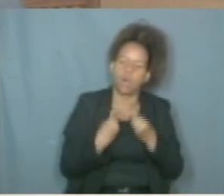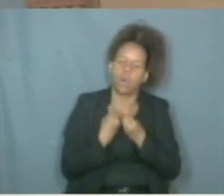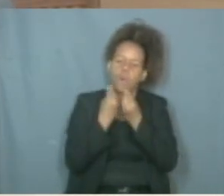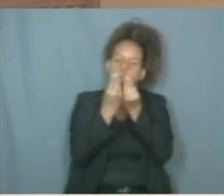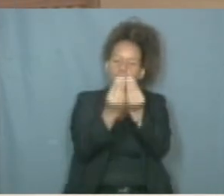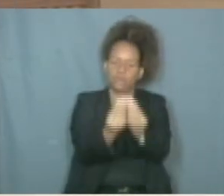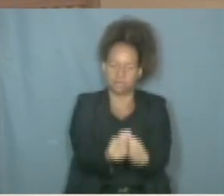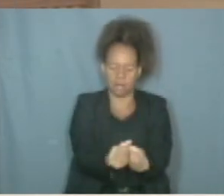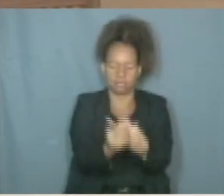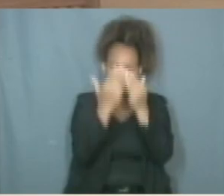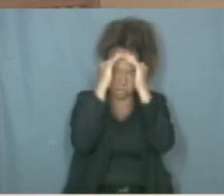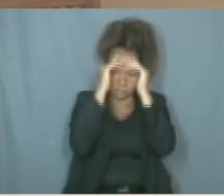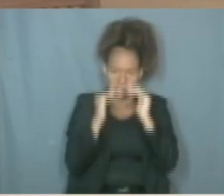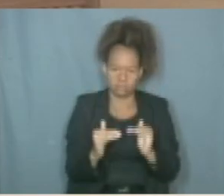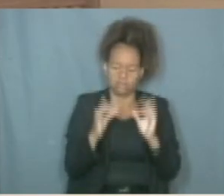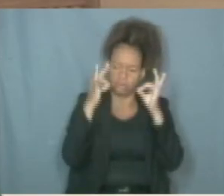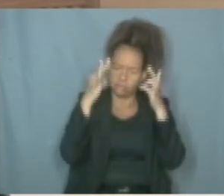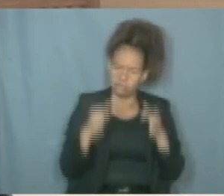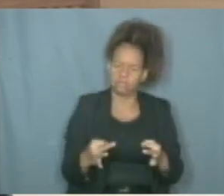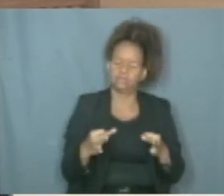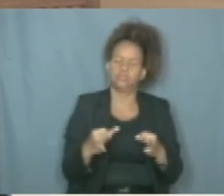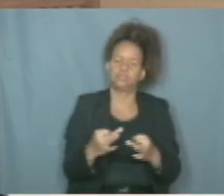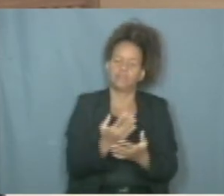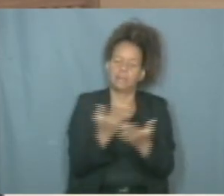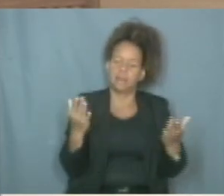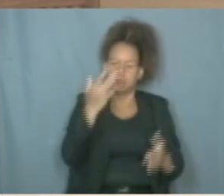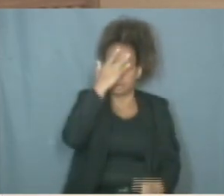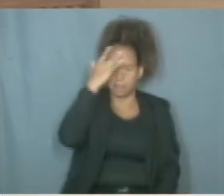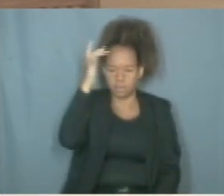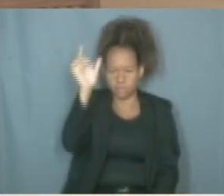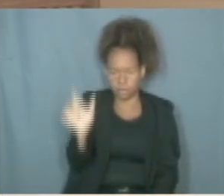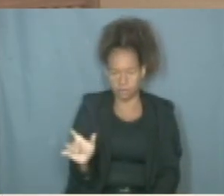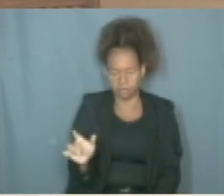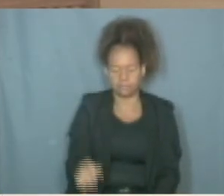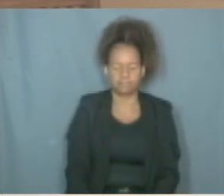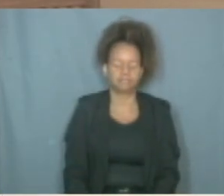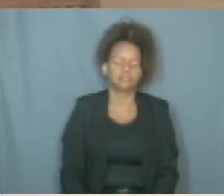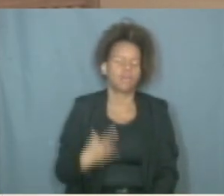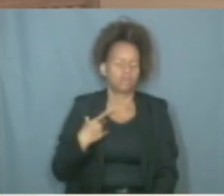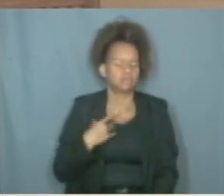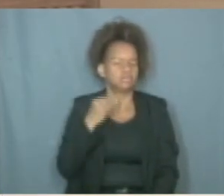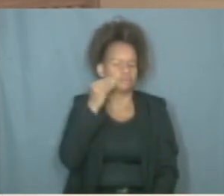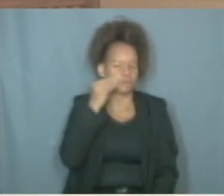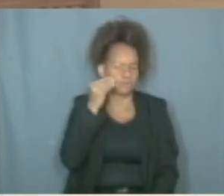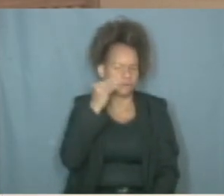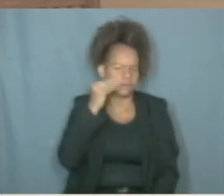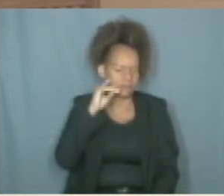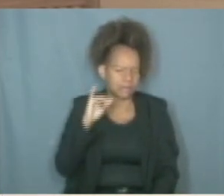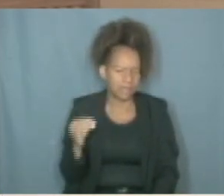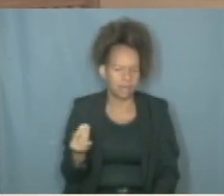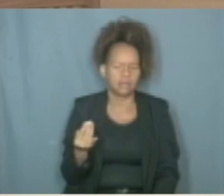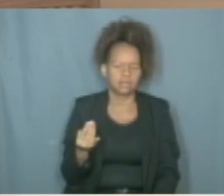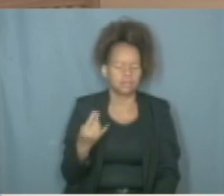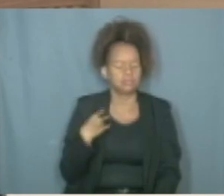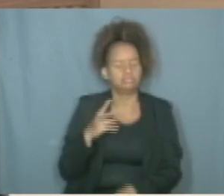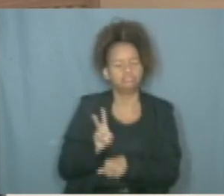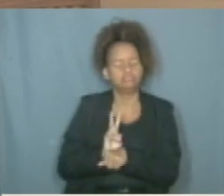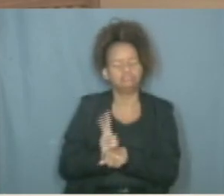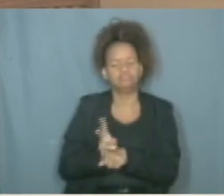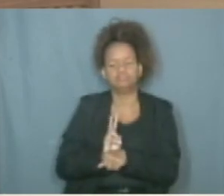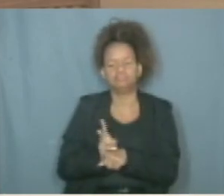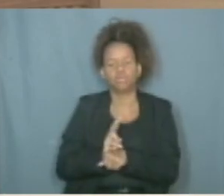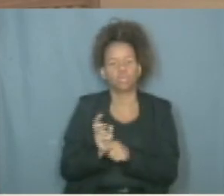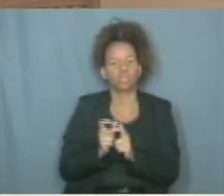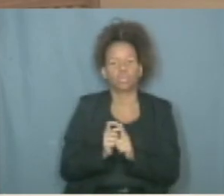dar a dignidade devida para essa pessoa. Eu tive a oportunidade de fiscalizar